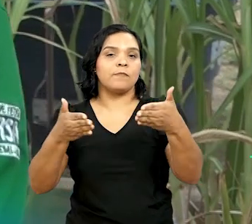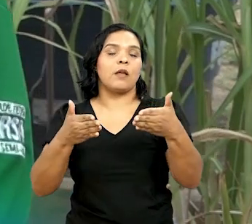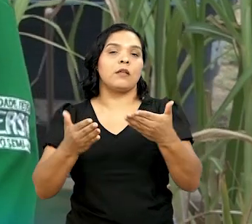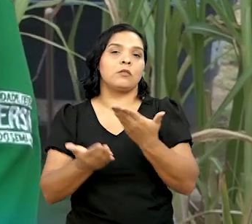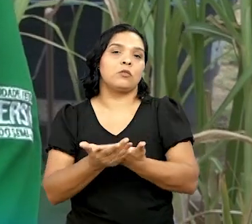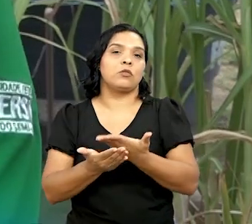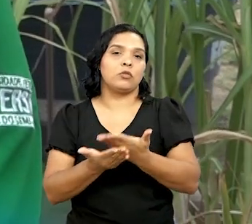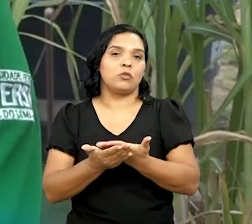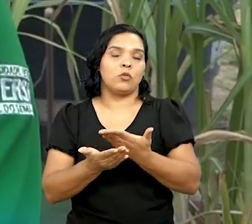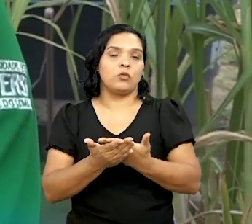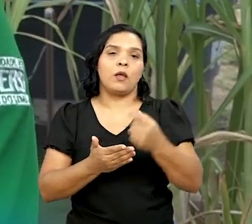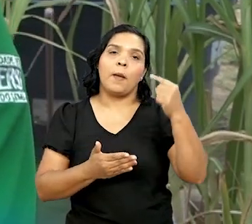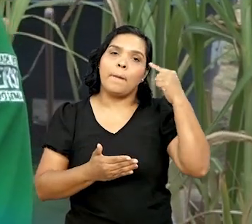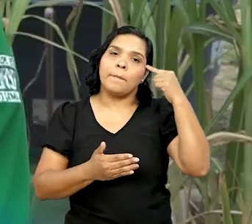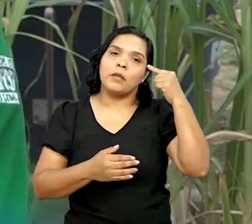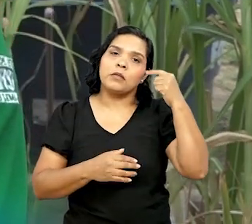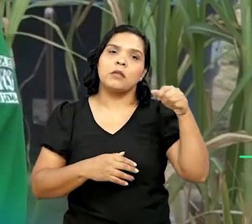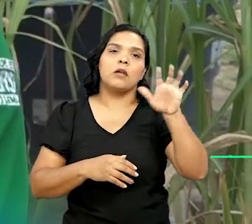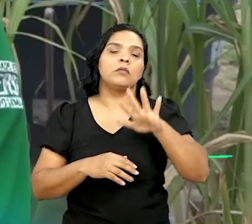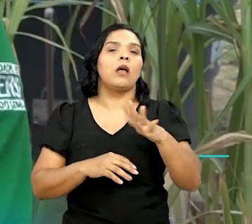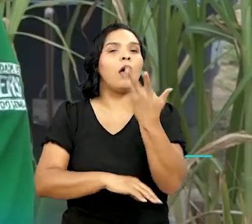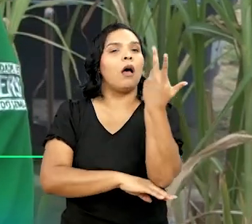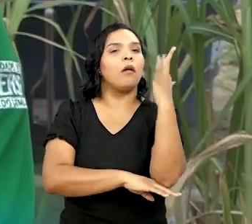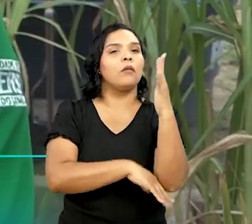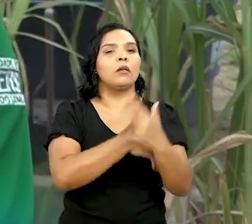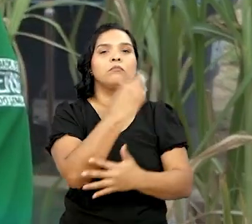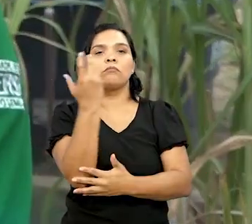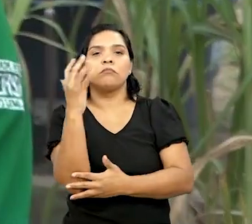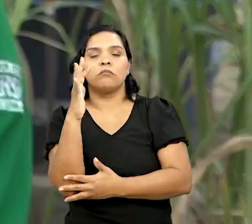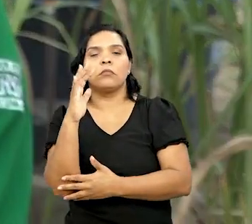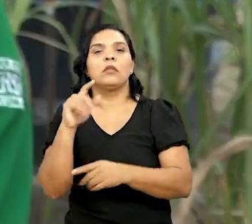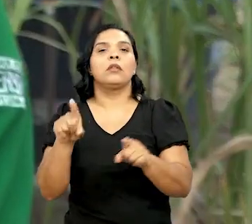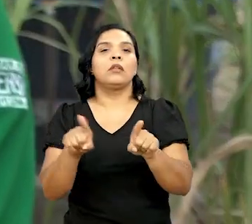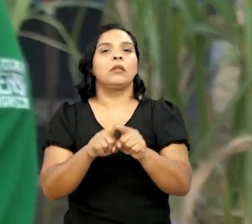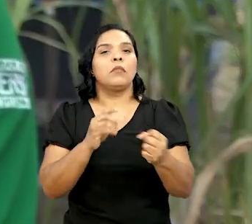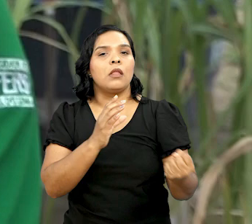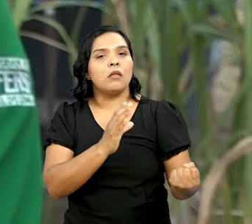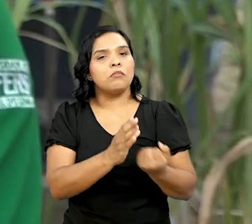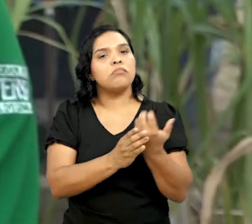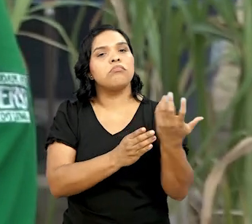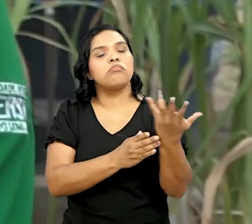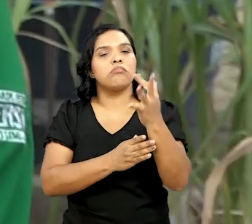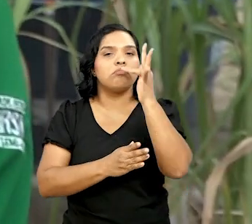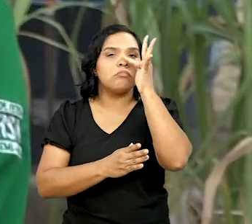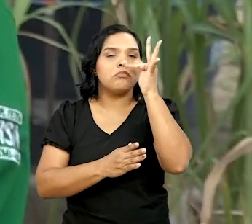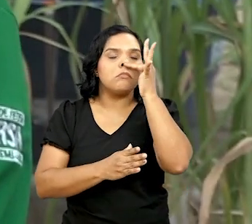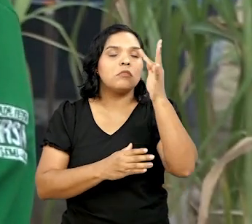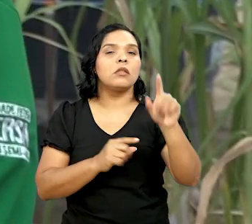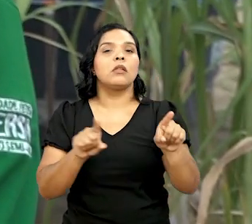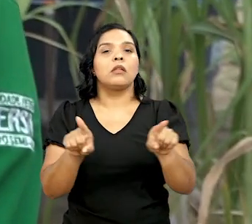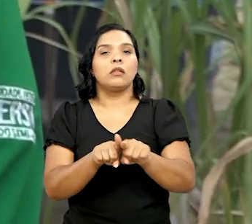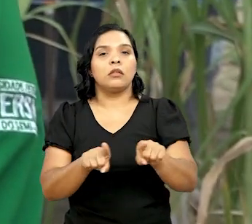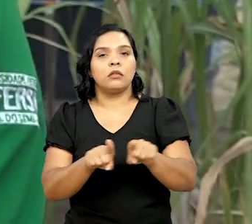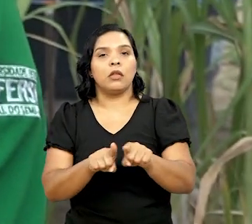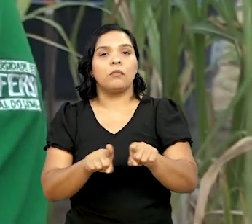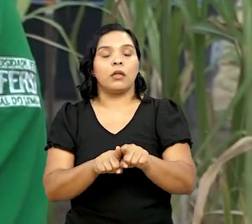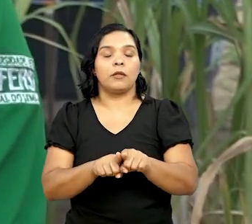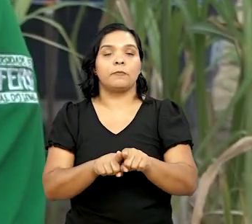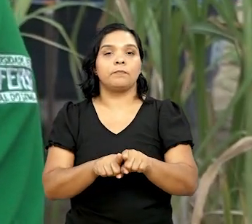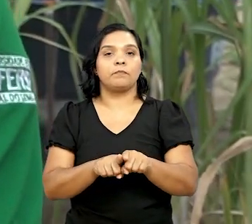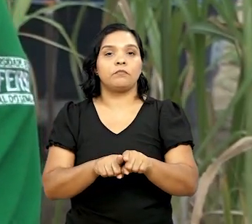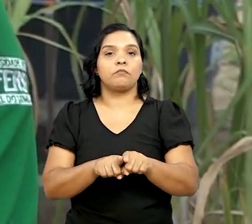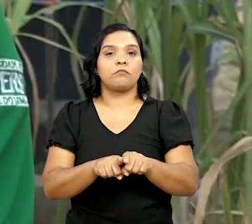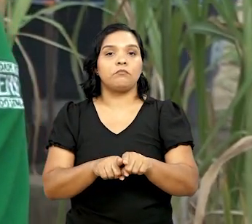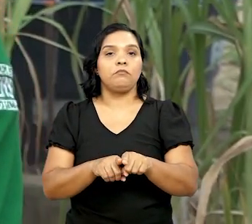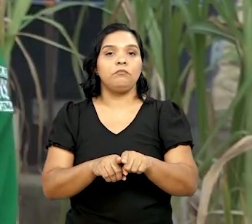né? Seria inicialmente pensando em áreas de reflorestamento, irrigação de espécies nativas. Tem uma outra linha que a gente